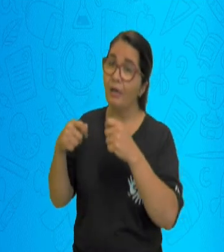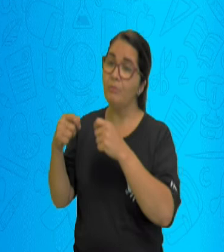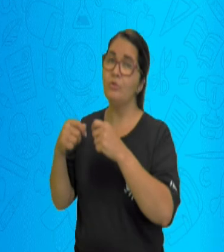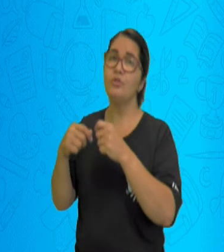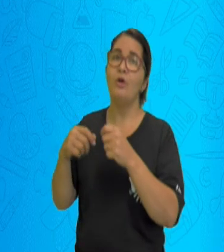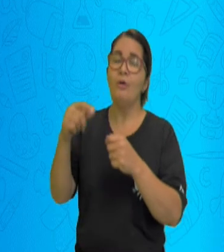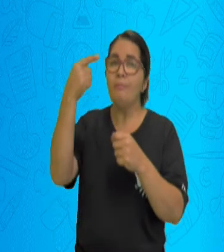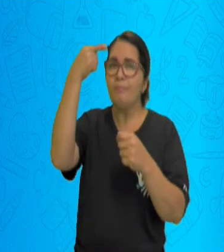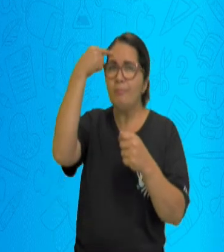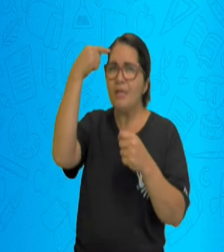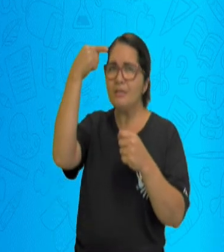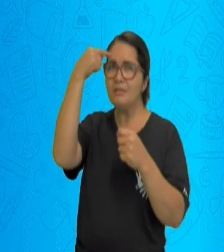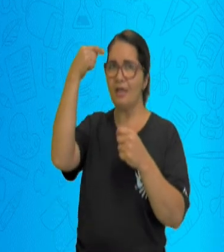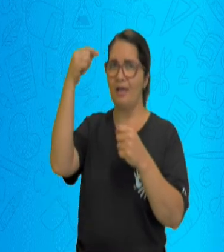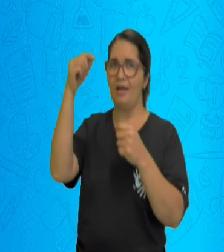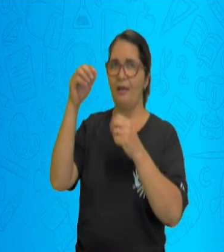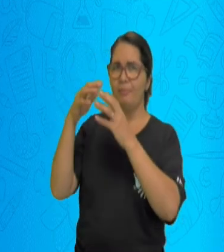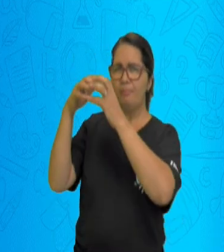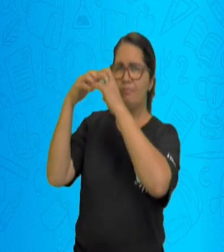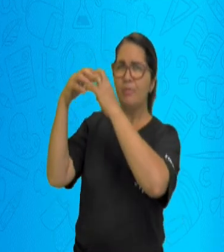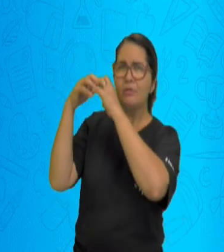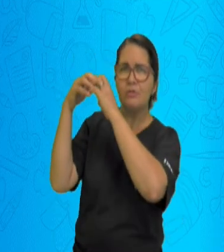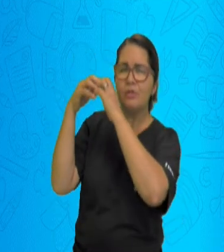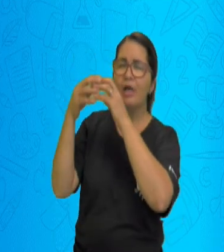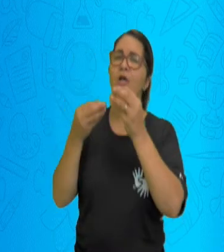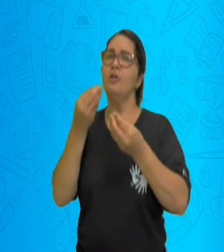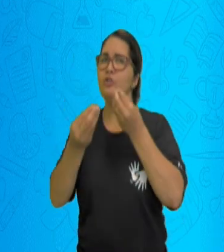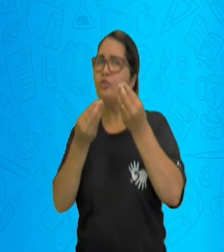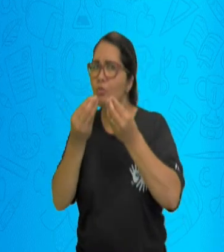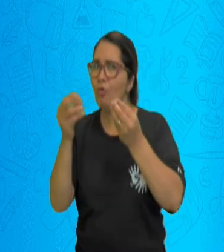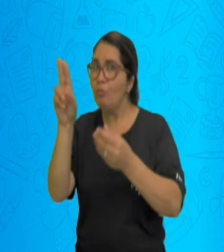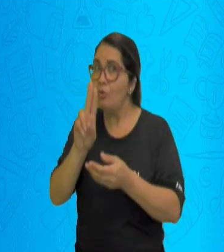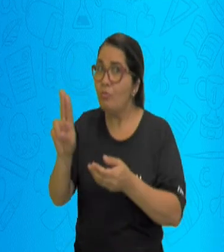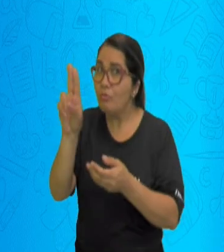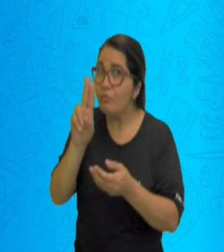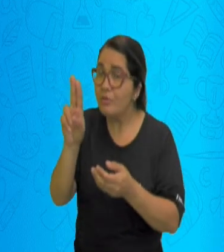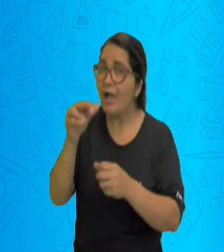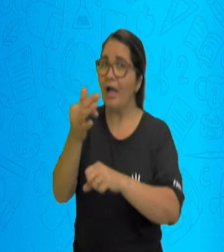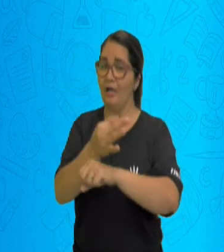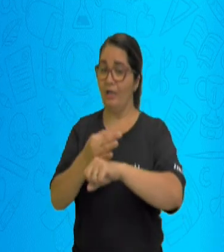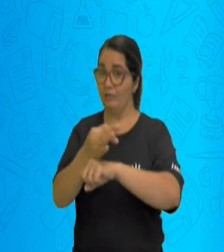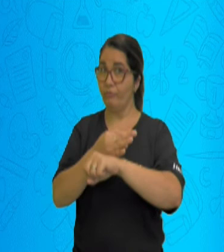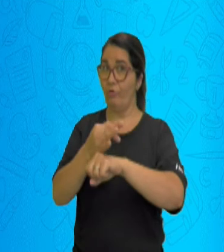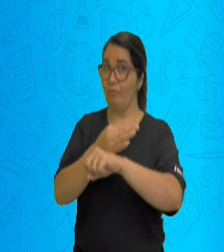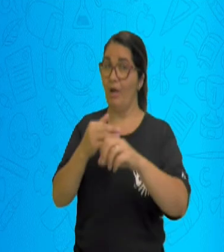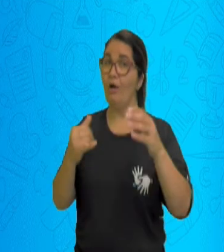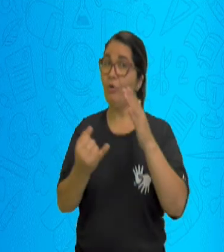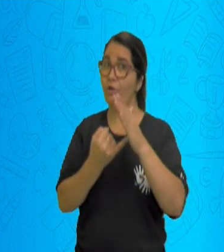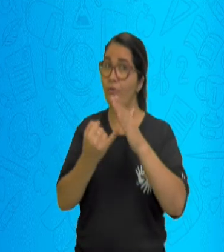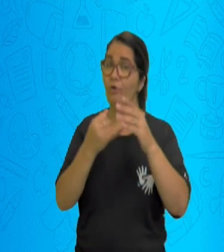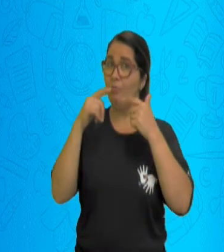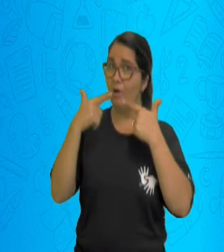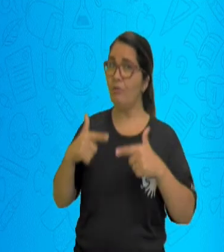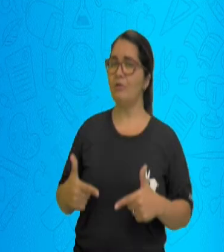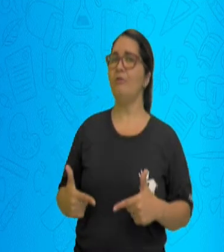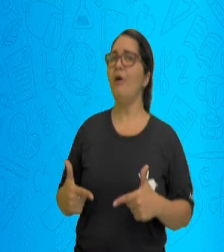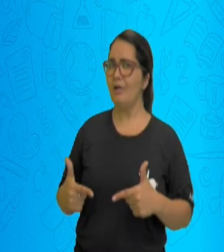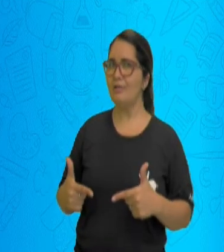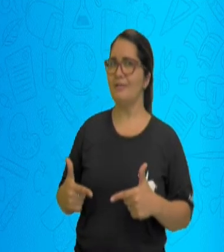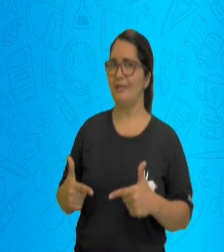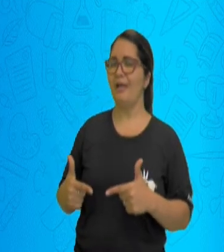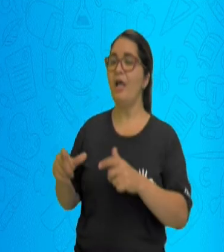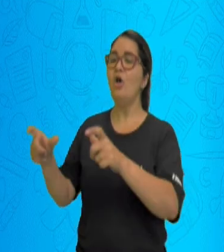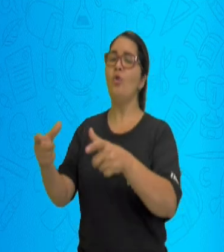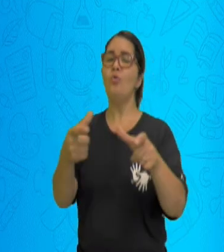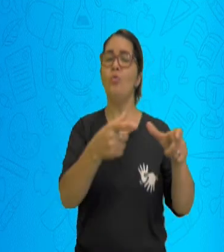texto escrito totalmente na linguagem formal, né, na linguagem da oralidade, automaticamente eu faço a troca, mas